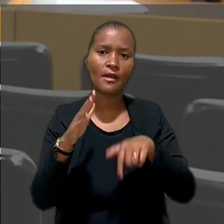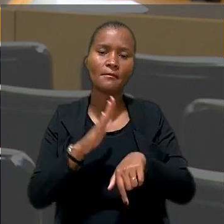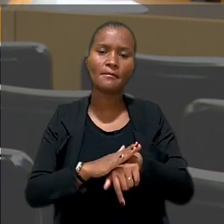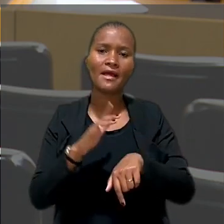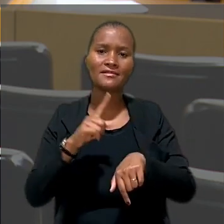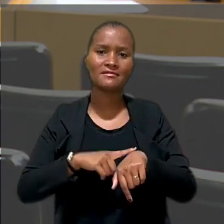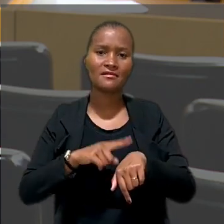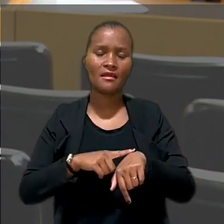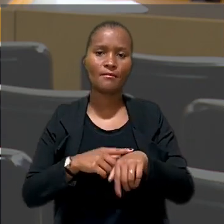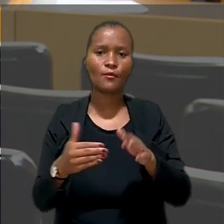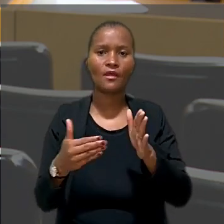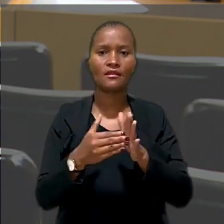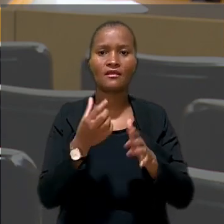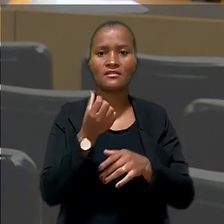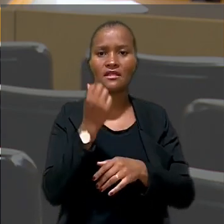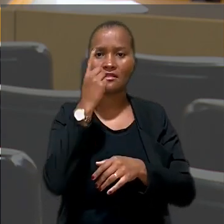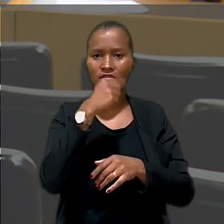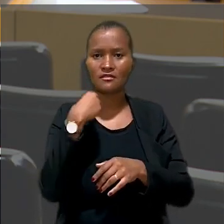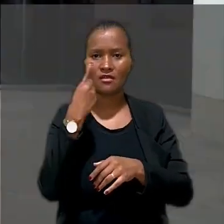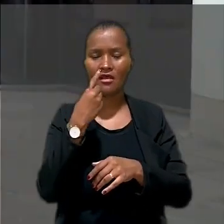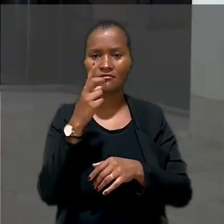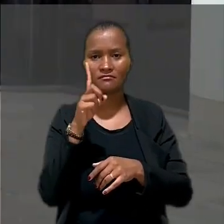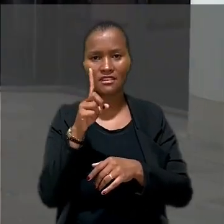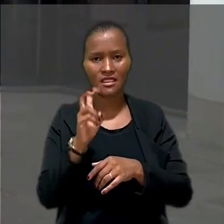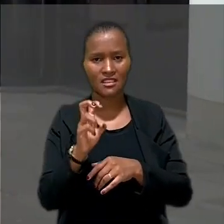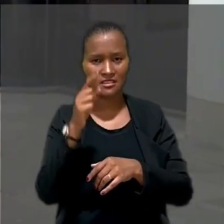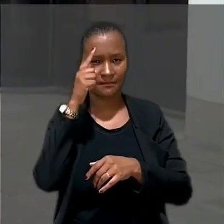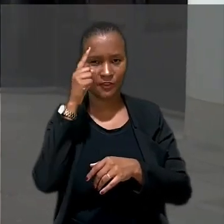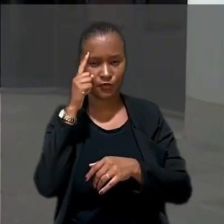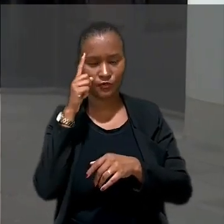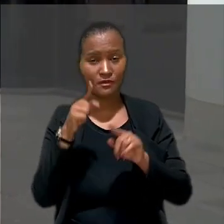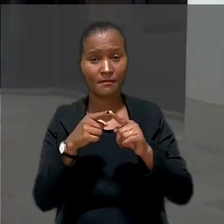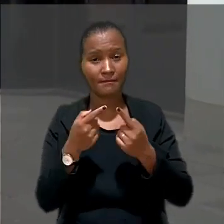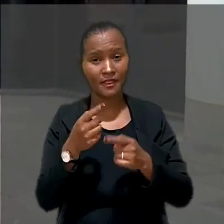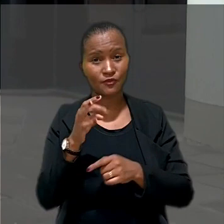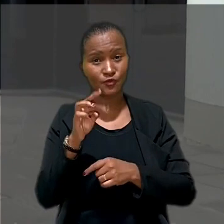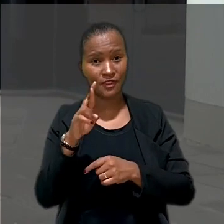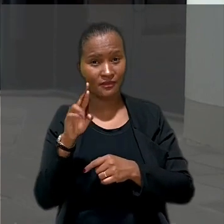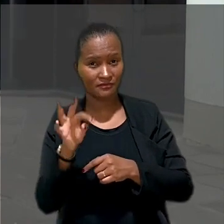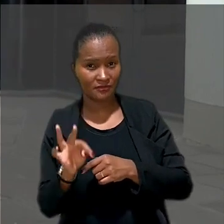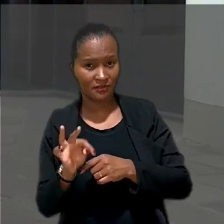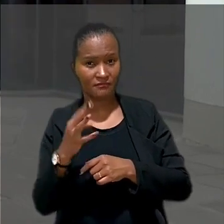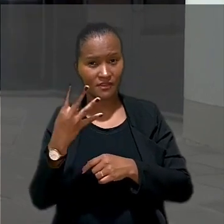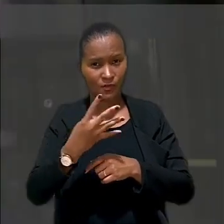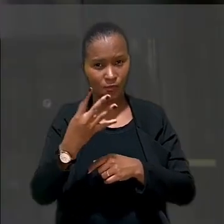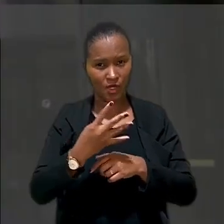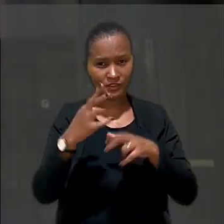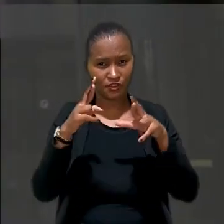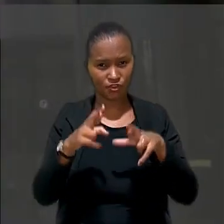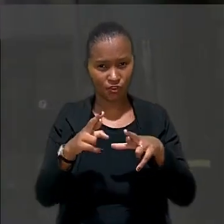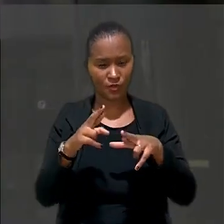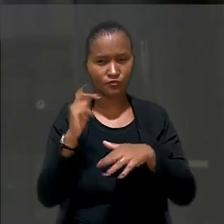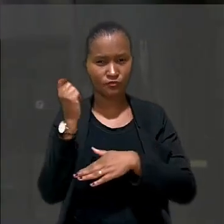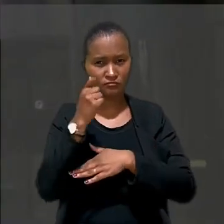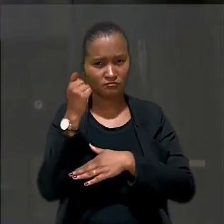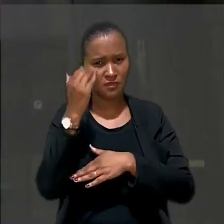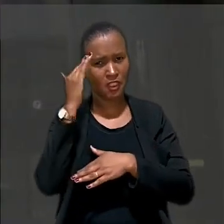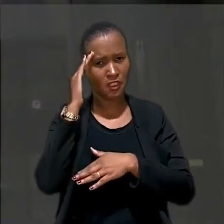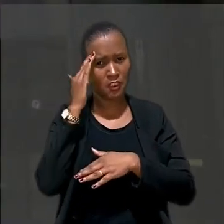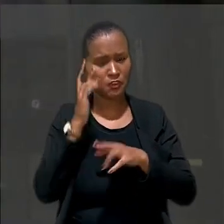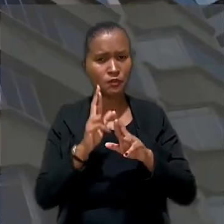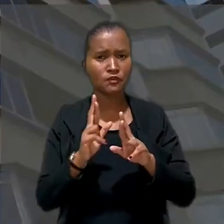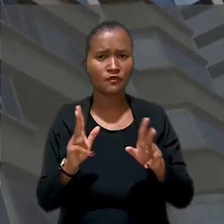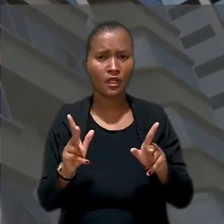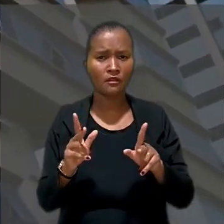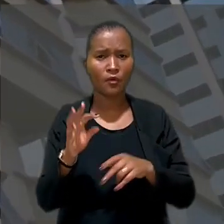seja, até 6 horas e 15 minutos. Mas o Tribunal Regional do Trabalho da 4ª Região no Rio Grande do Sul teve entendimento